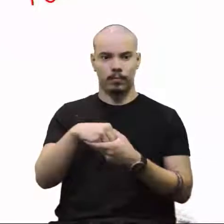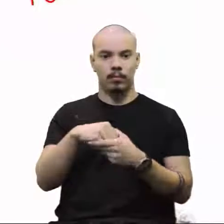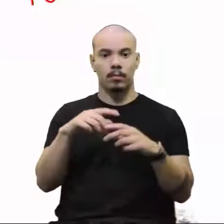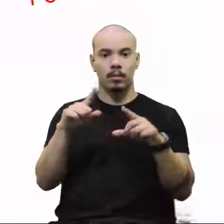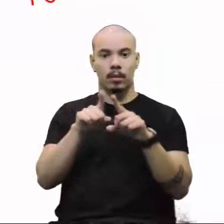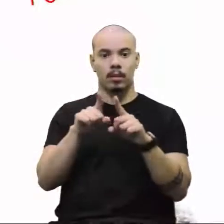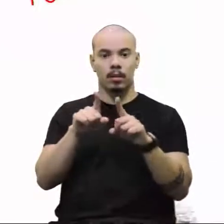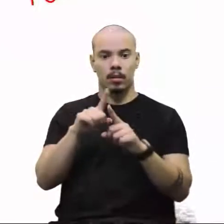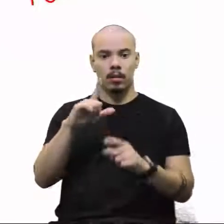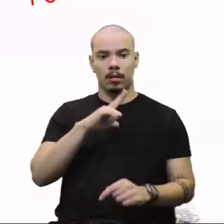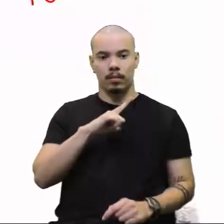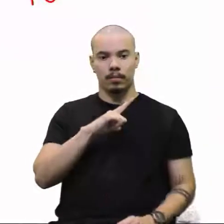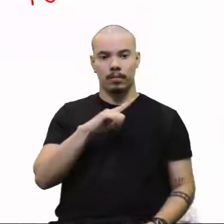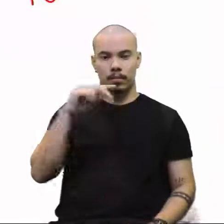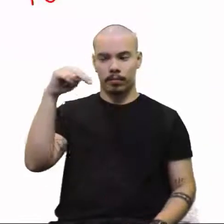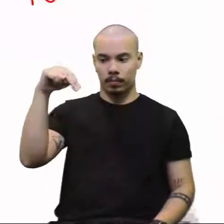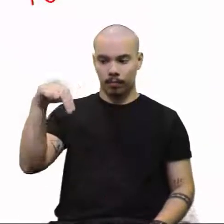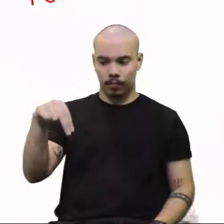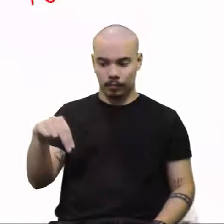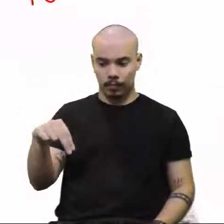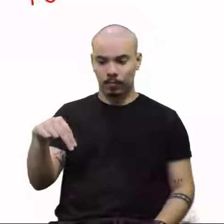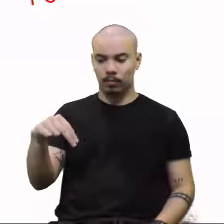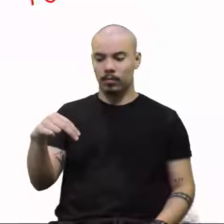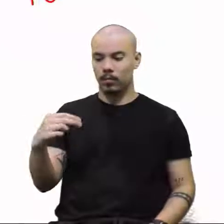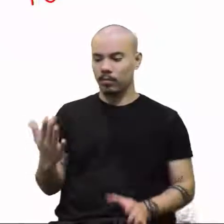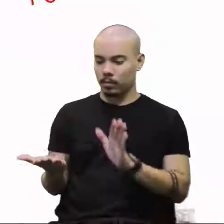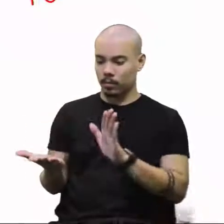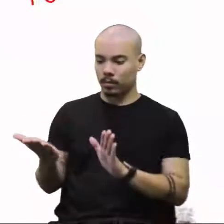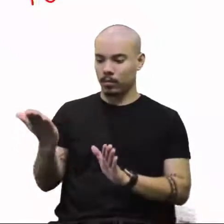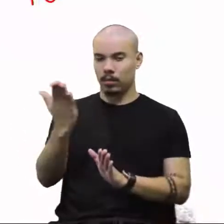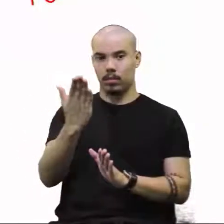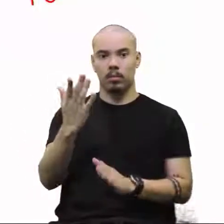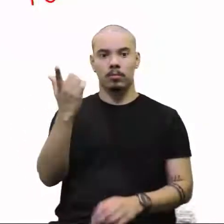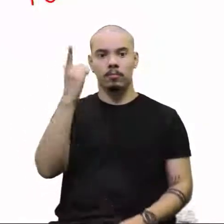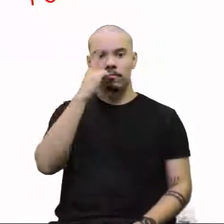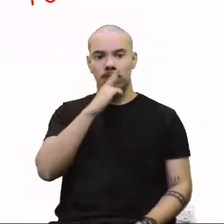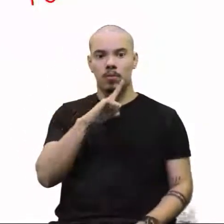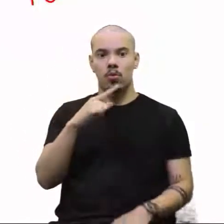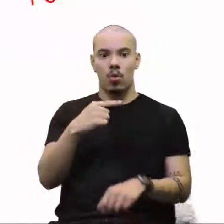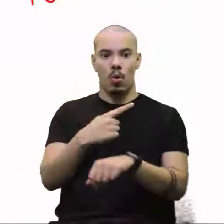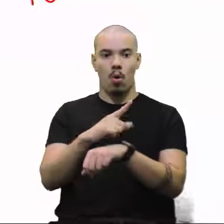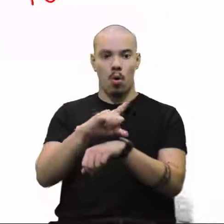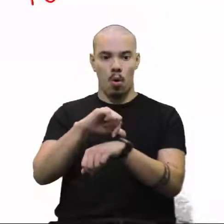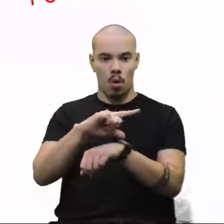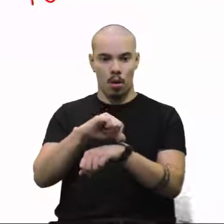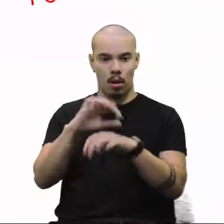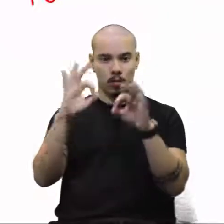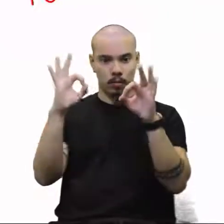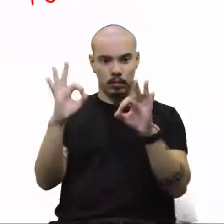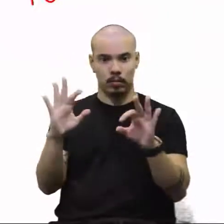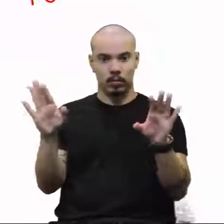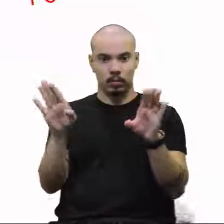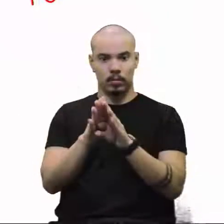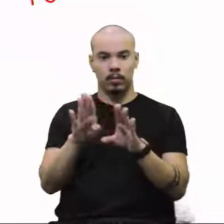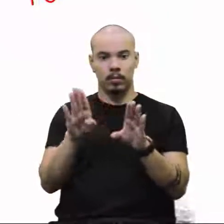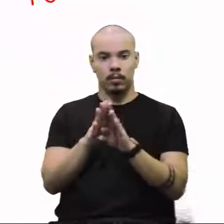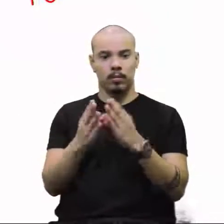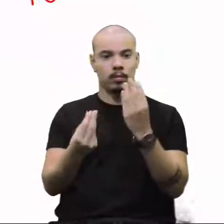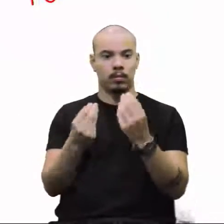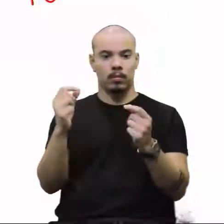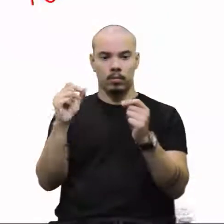força magnética do tapa. A força magnética empurrando ele para girar no sentido horário e a corrente passando do mercúrio